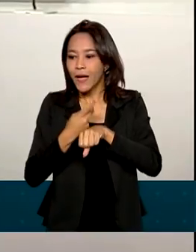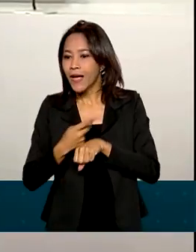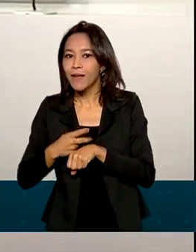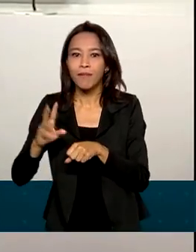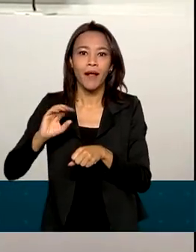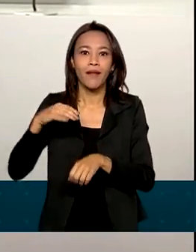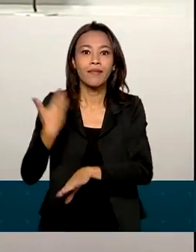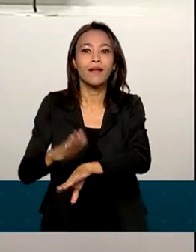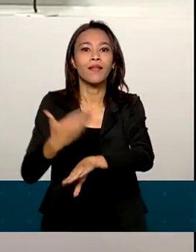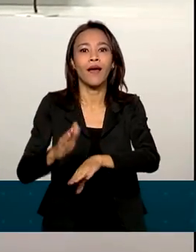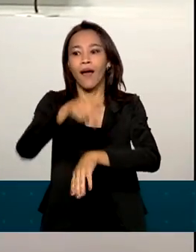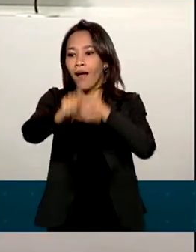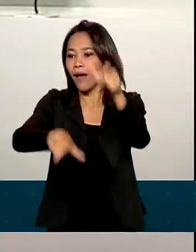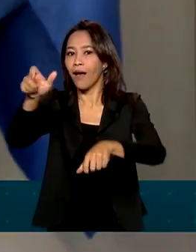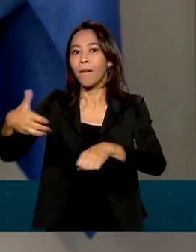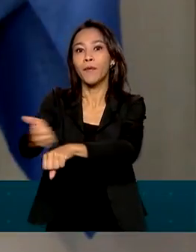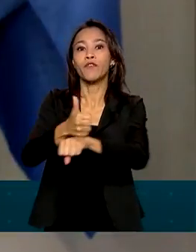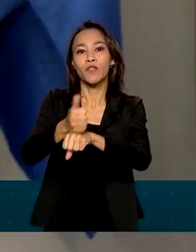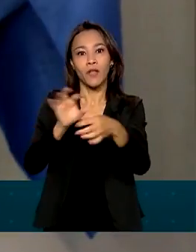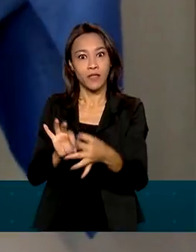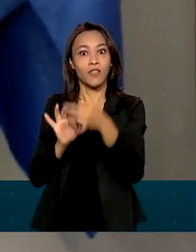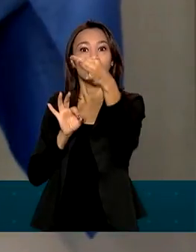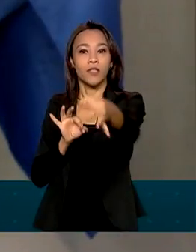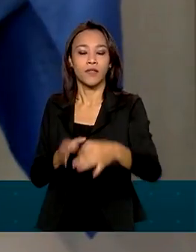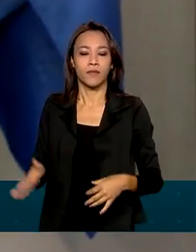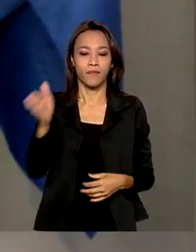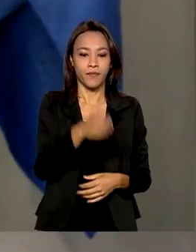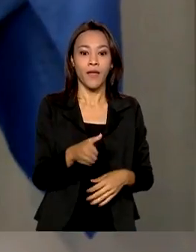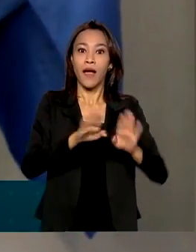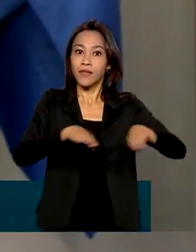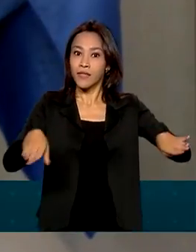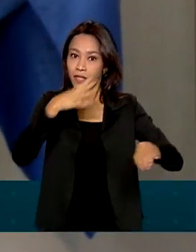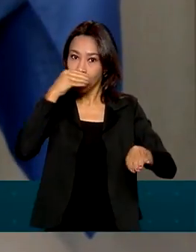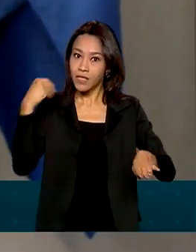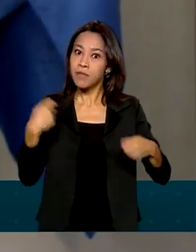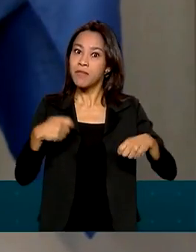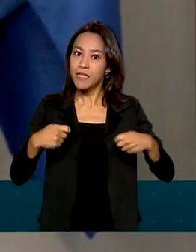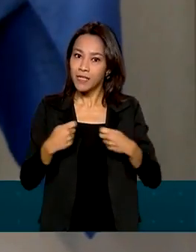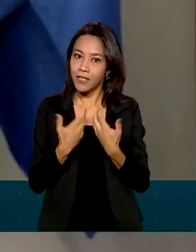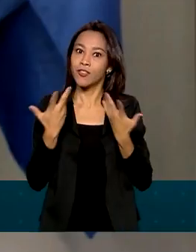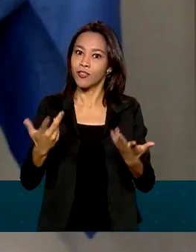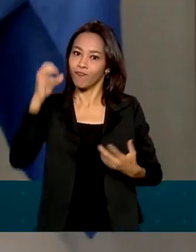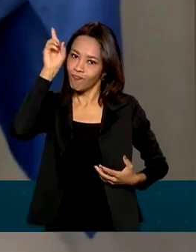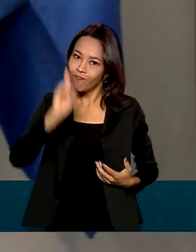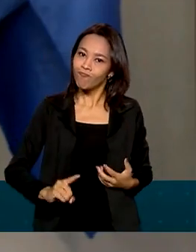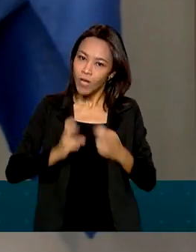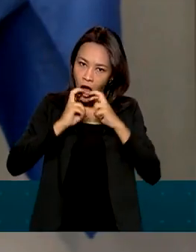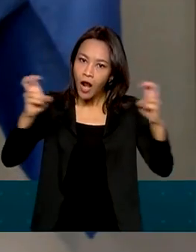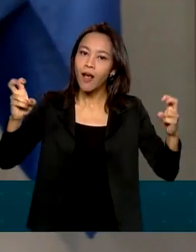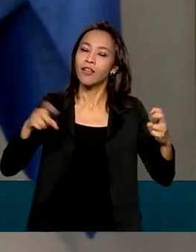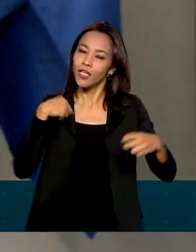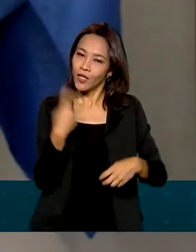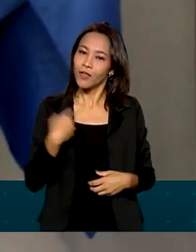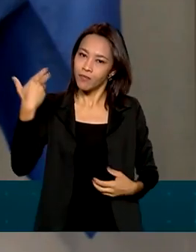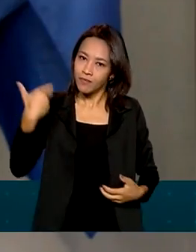capacitação desses profissionais à distância. As crianças e adolescentes precisam de voz. E nós temos que ser essa voz. voz.